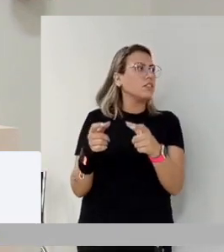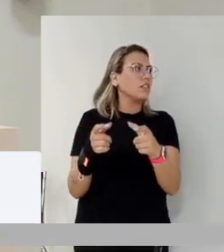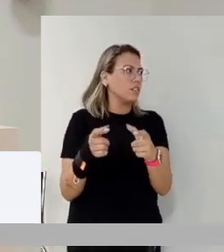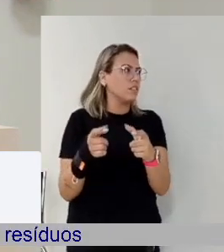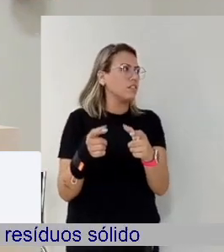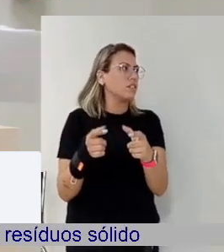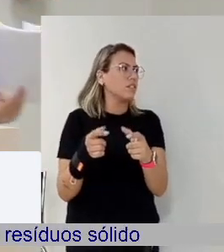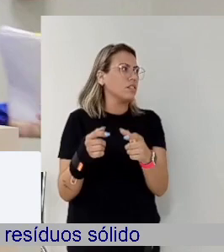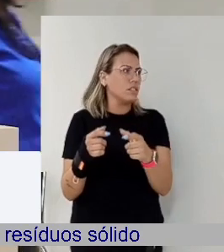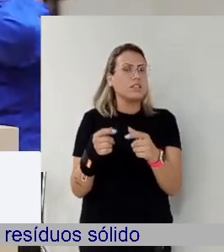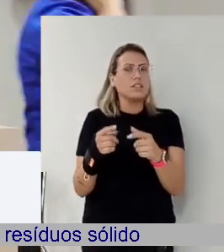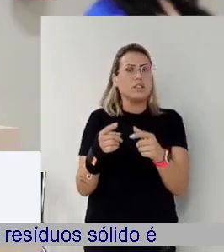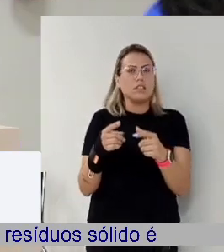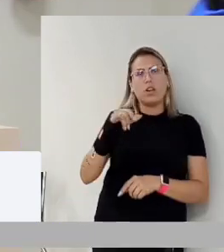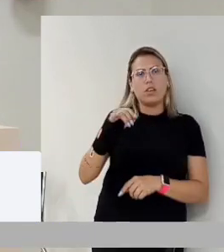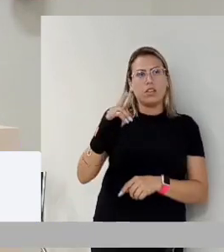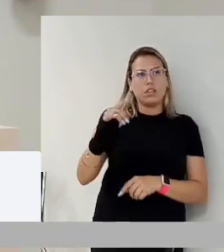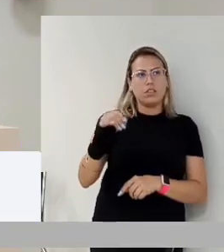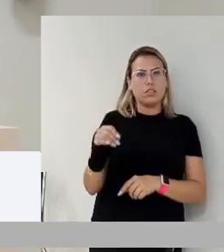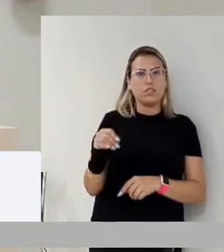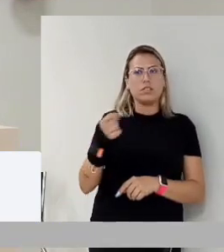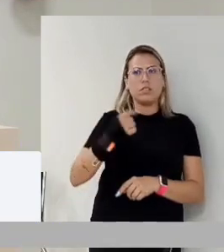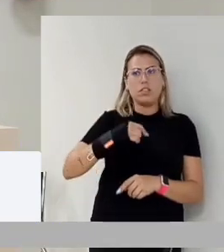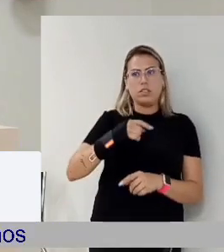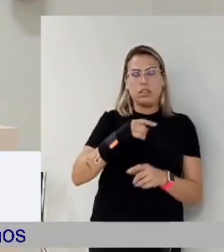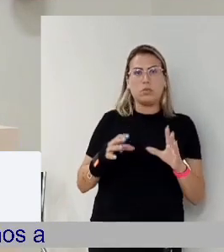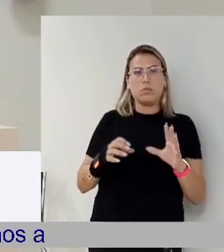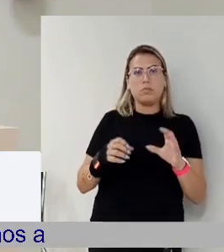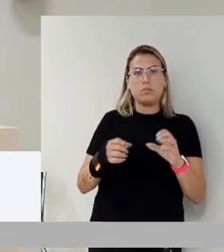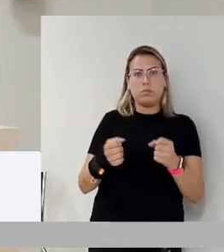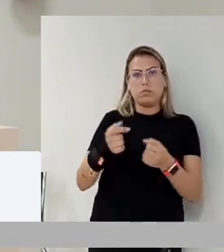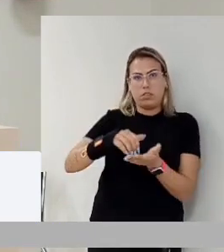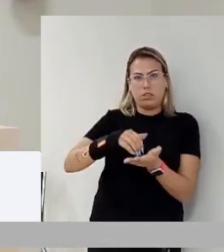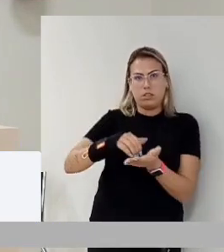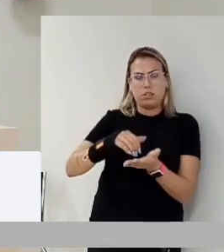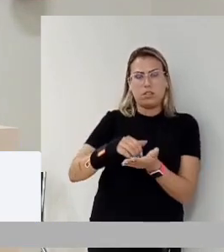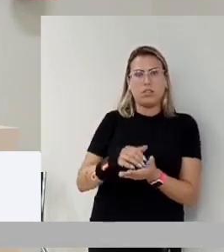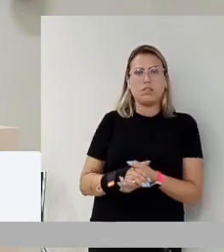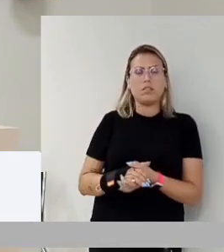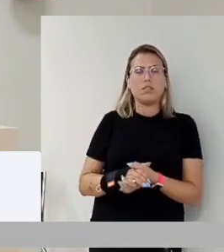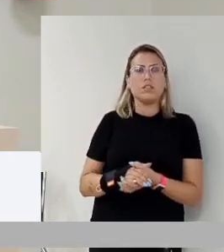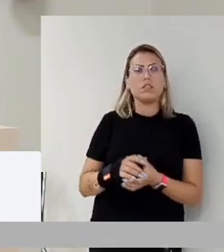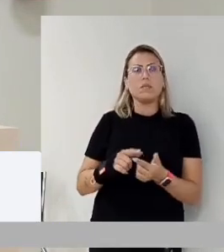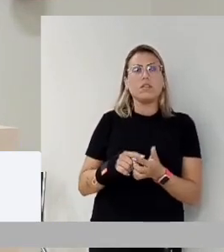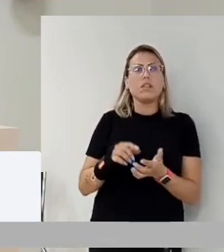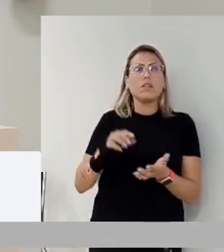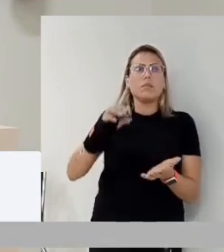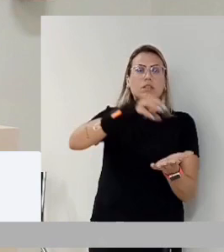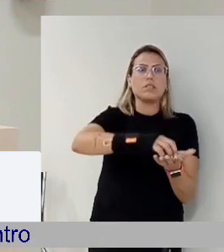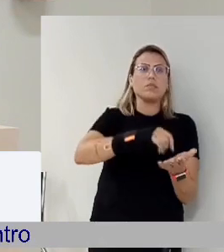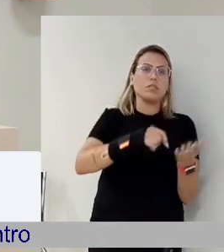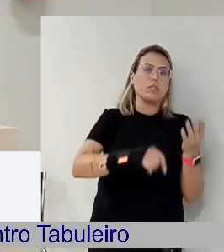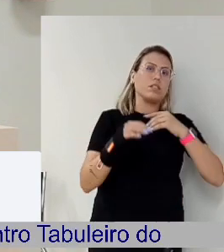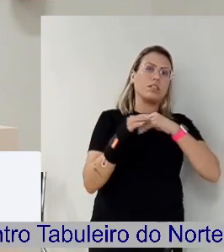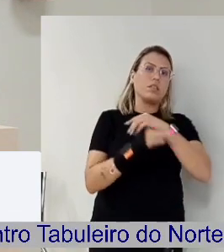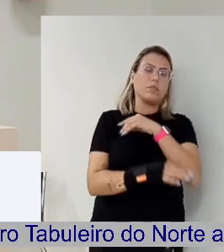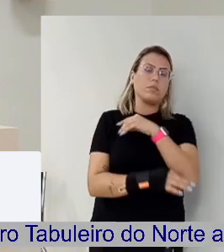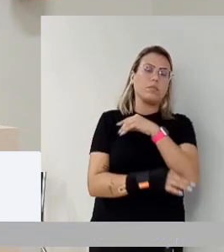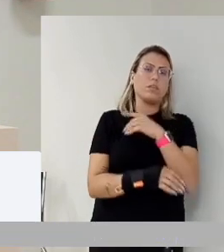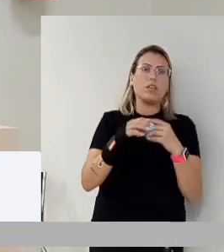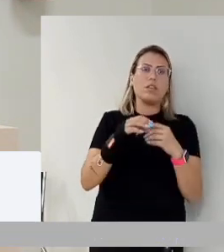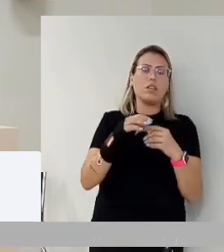sólido desde o início que nós Assumimos a secretaria implantamos dentro Tabuleiro do Norte a coleta